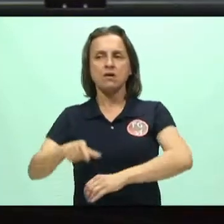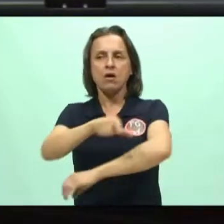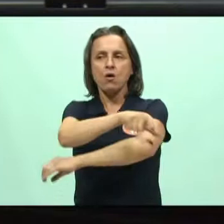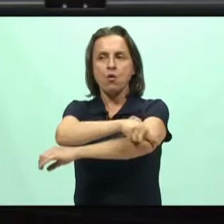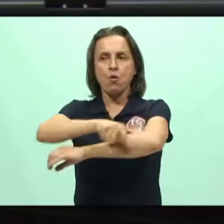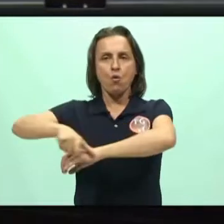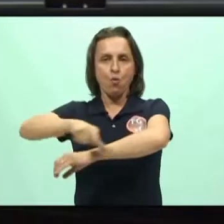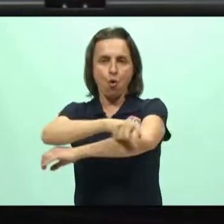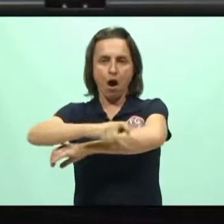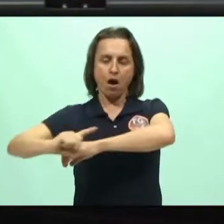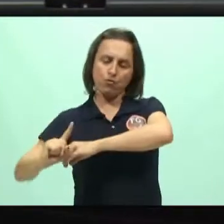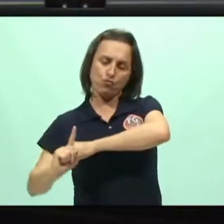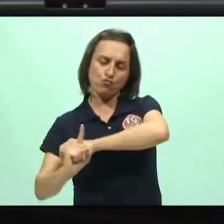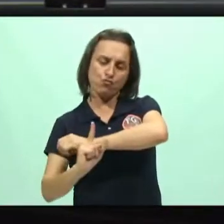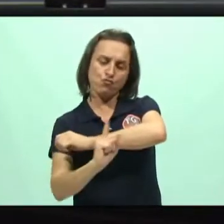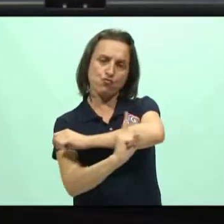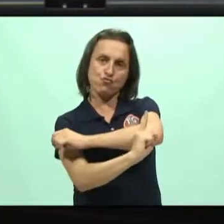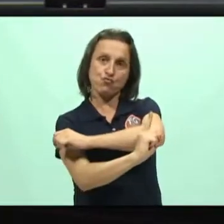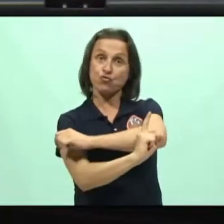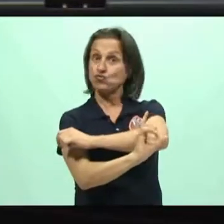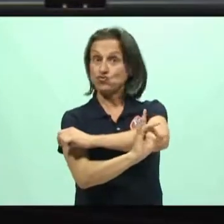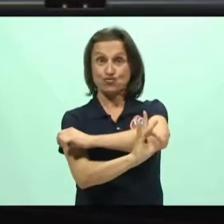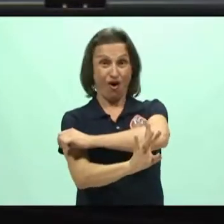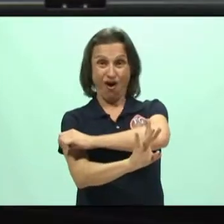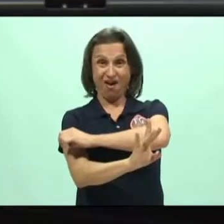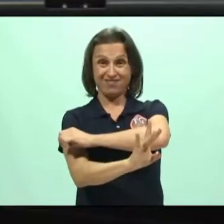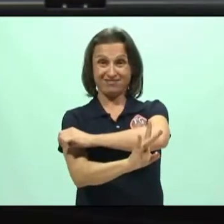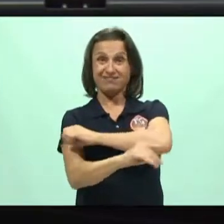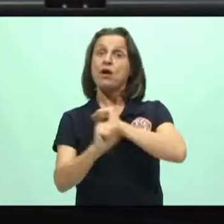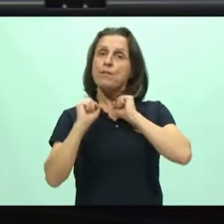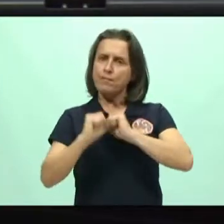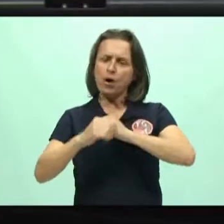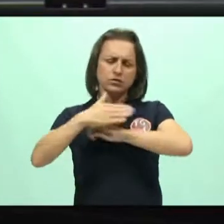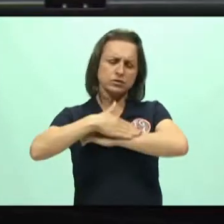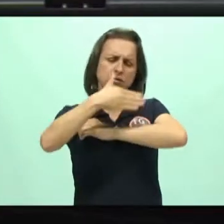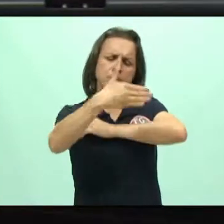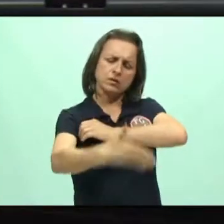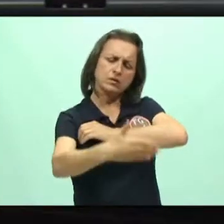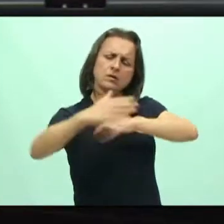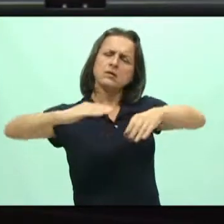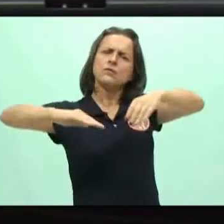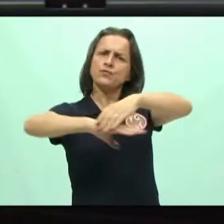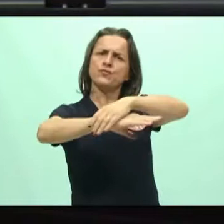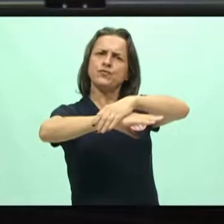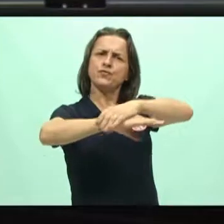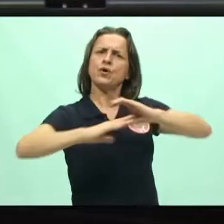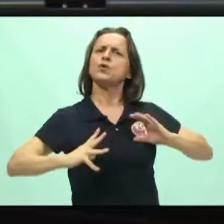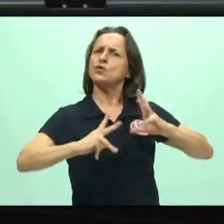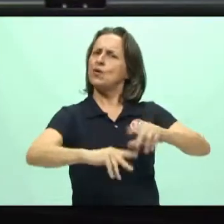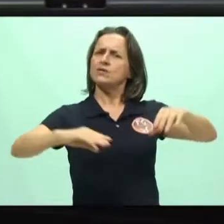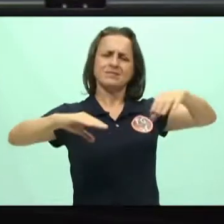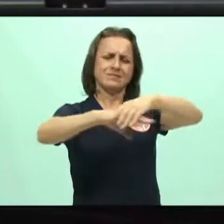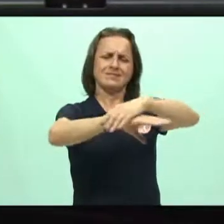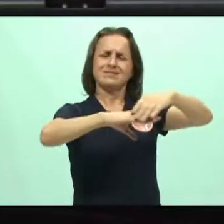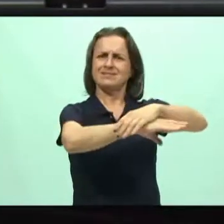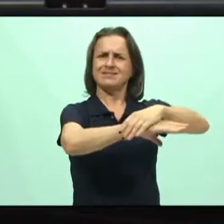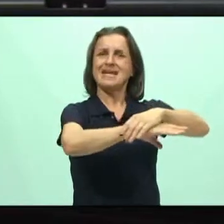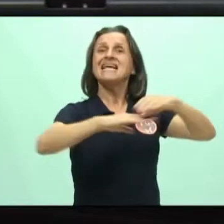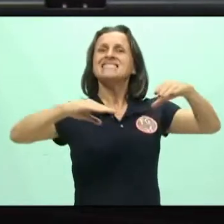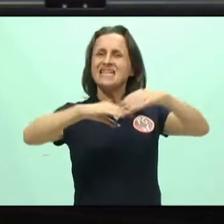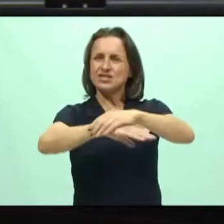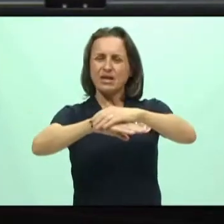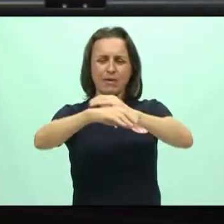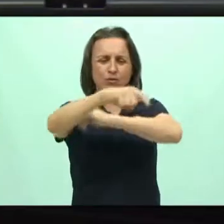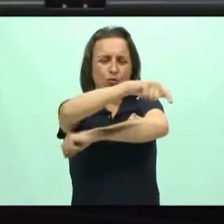o comércio ali está e o estacionamento de um lado em todas as ruas para que estacionamento dos dois lados